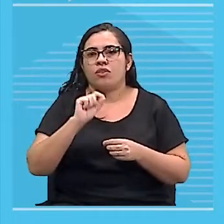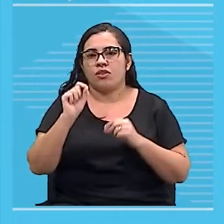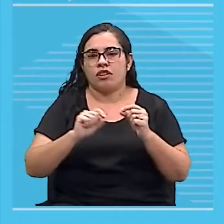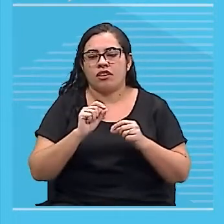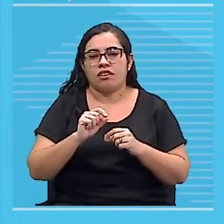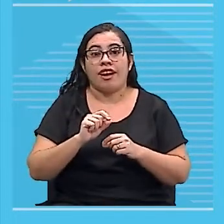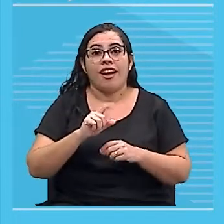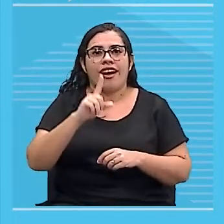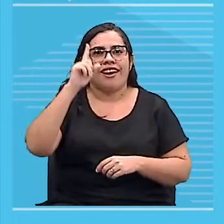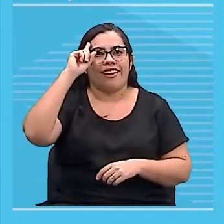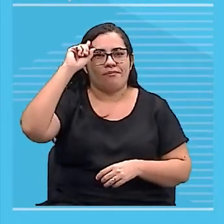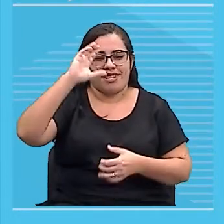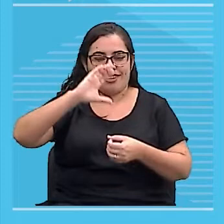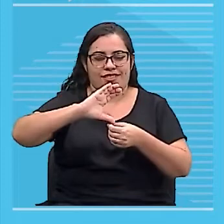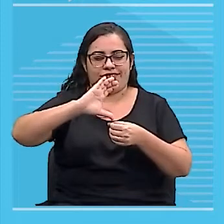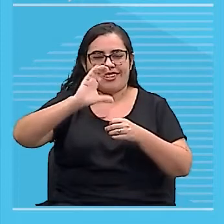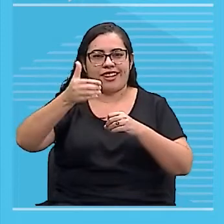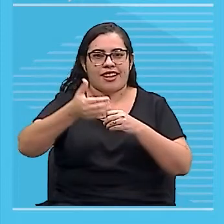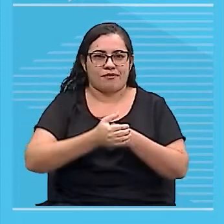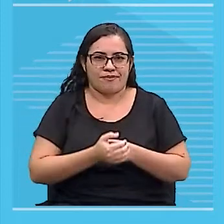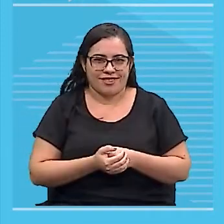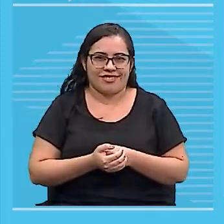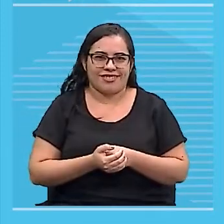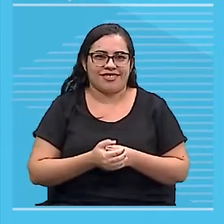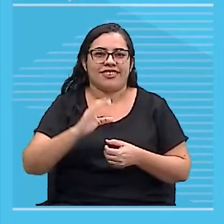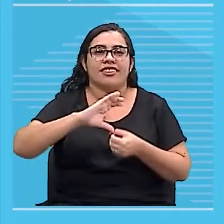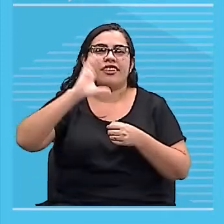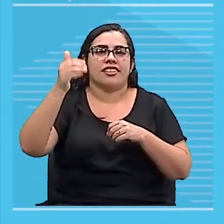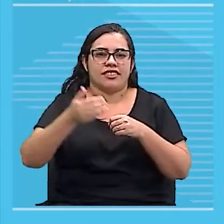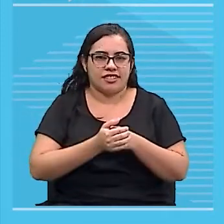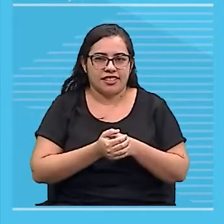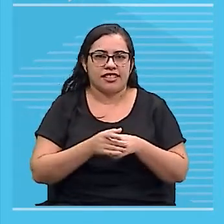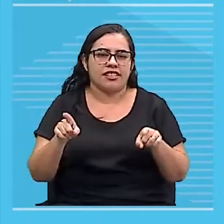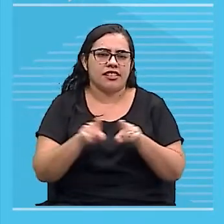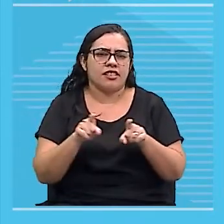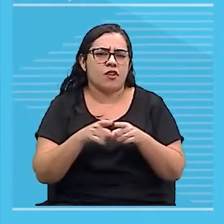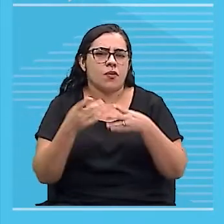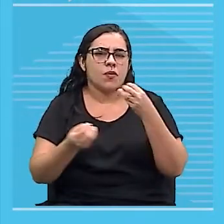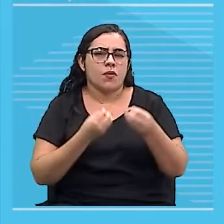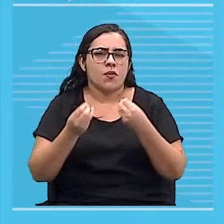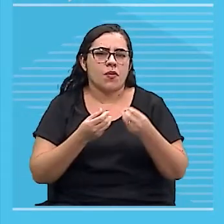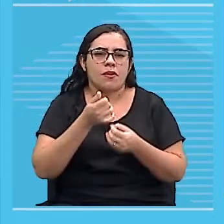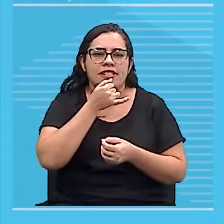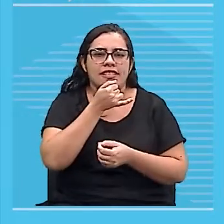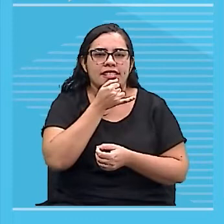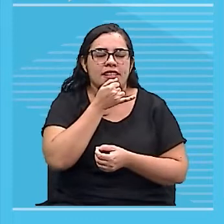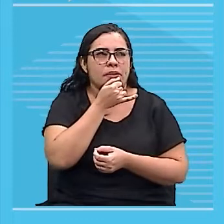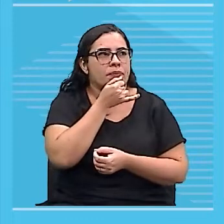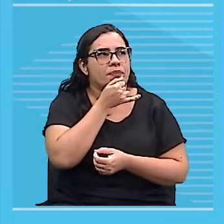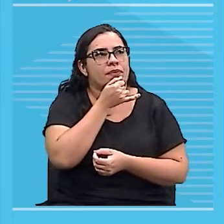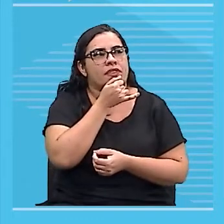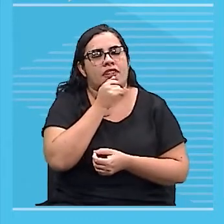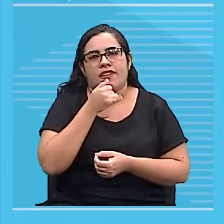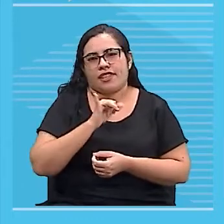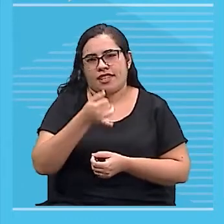aula passada e sobre a rigidez dielétrica, que essa rigidez, como eu falei,